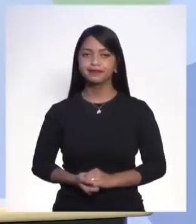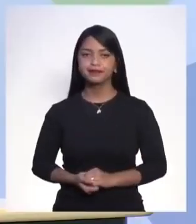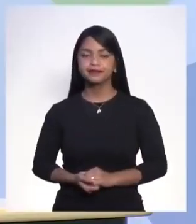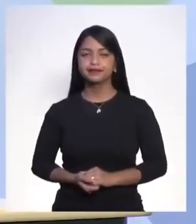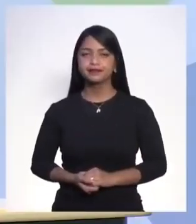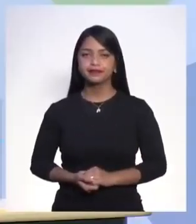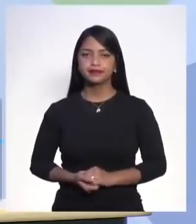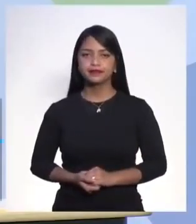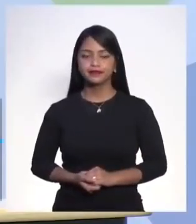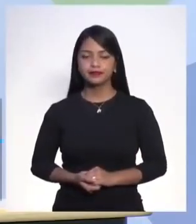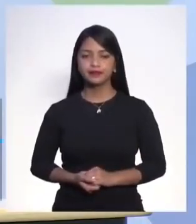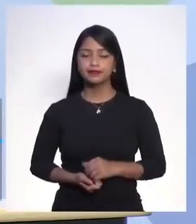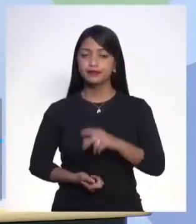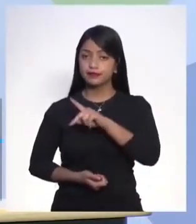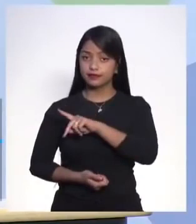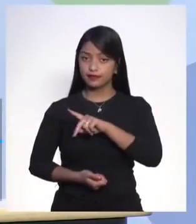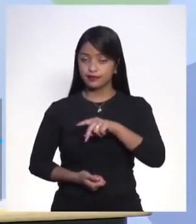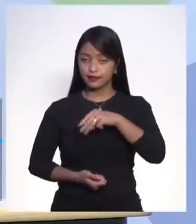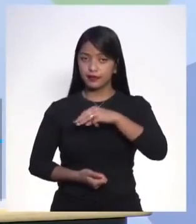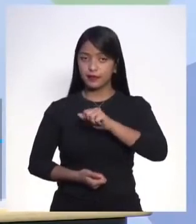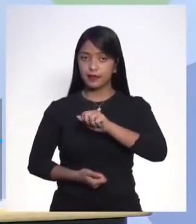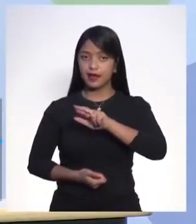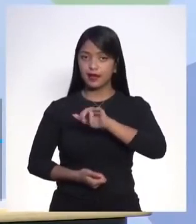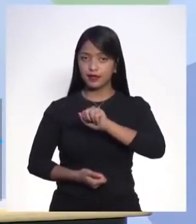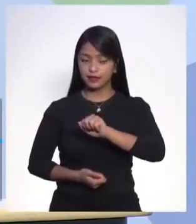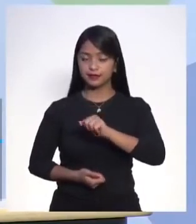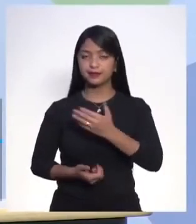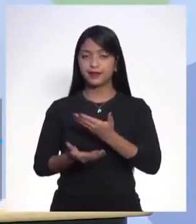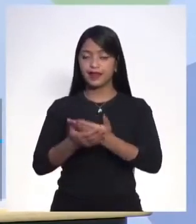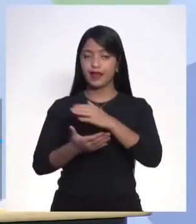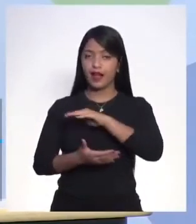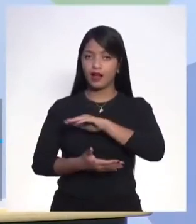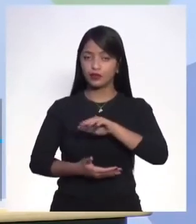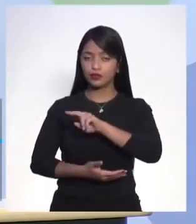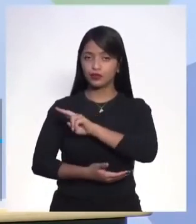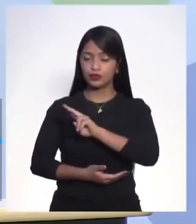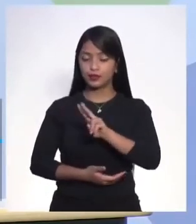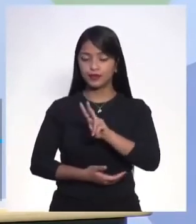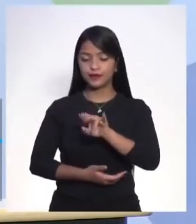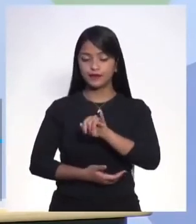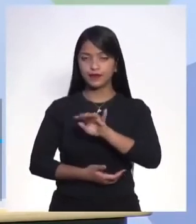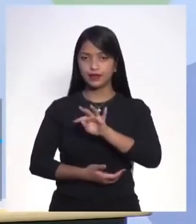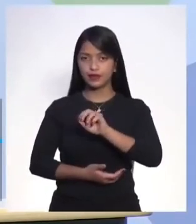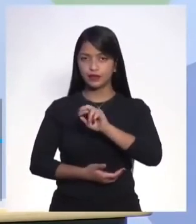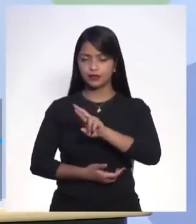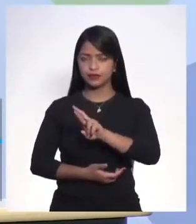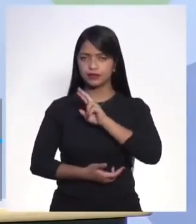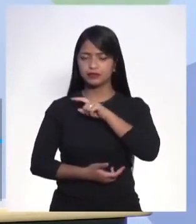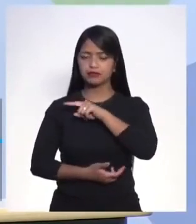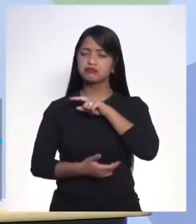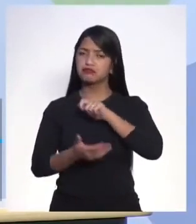Foi da Promaria, tá? O aluno Vitor Cortes colocou. Foi escrita em